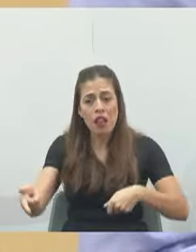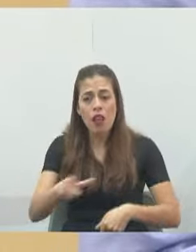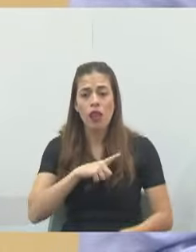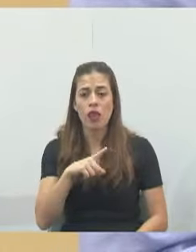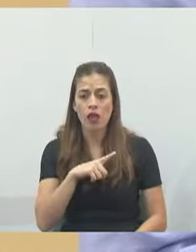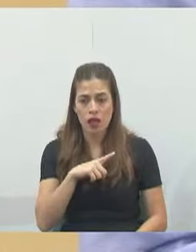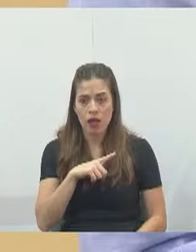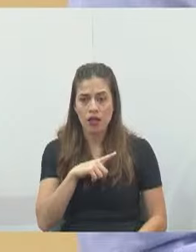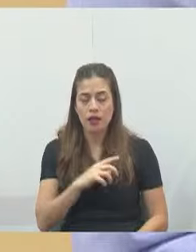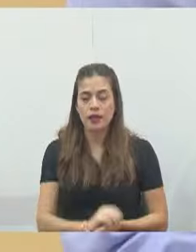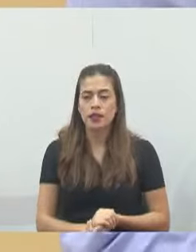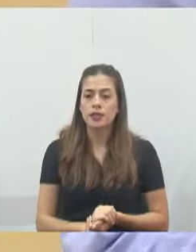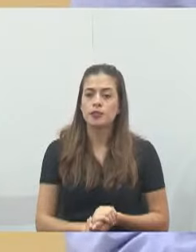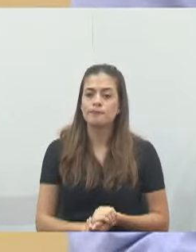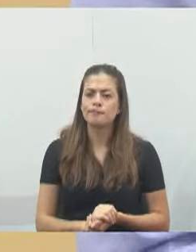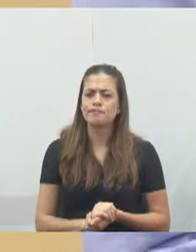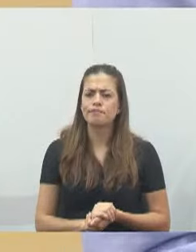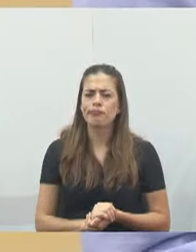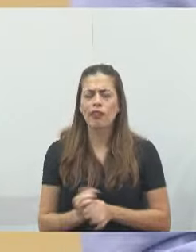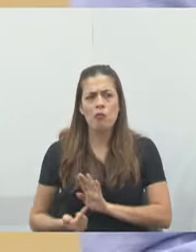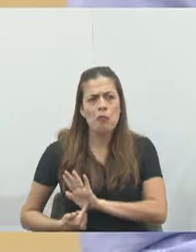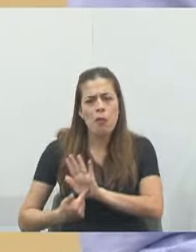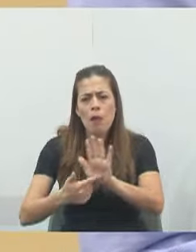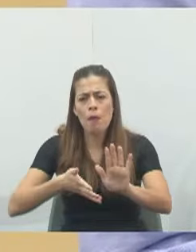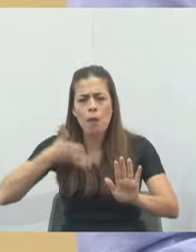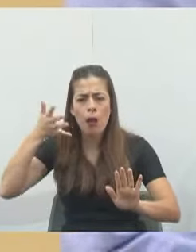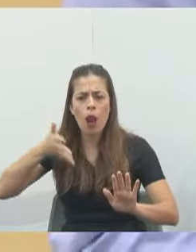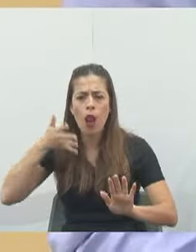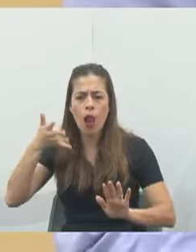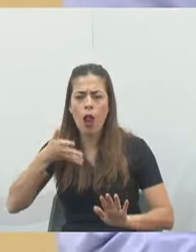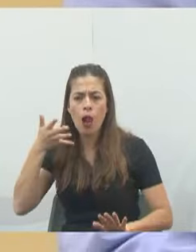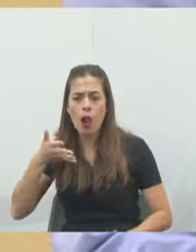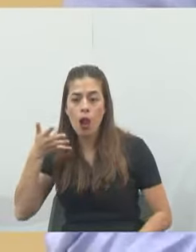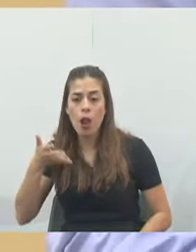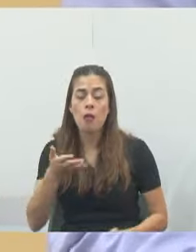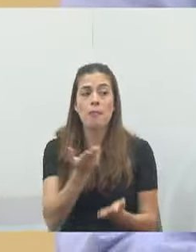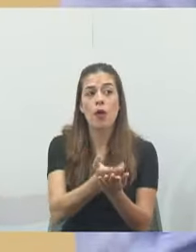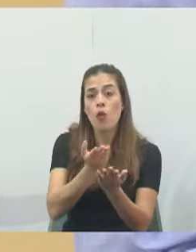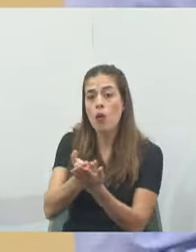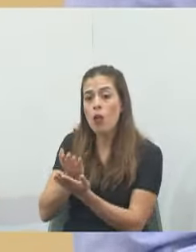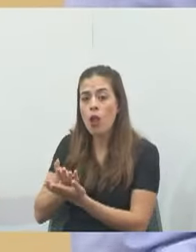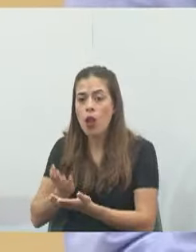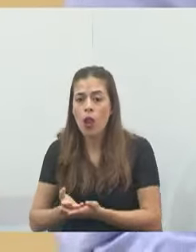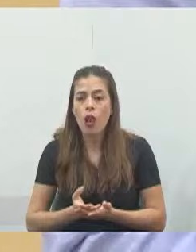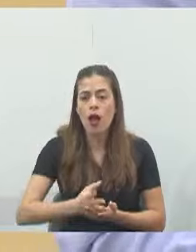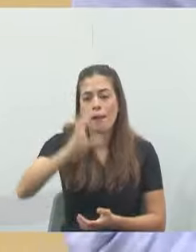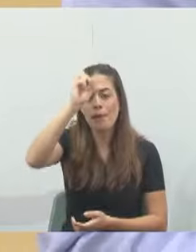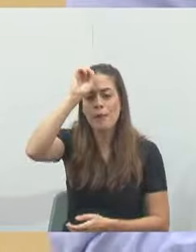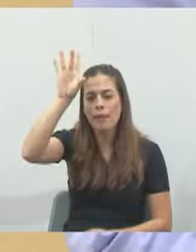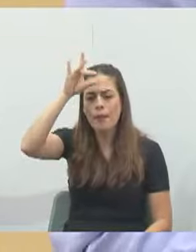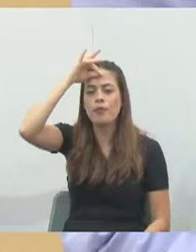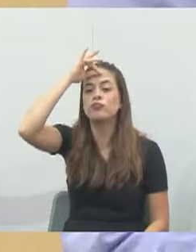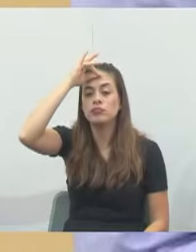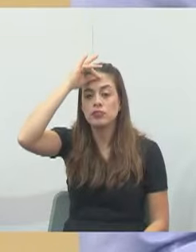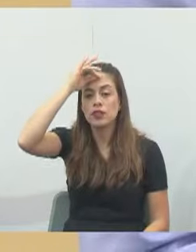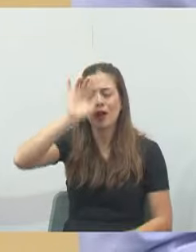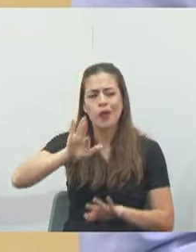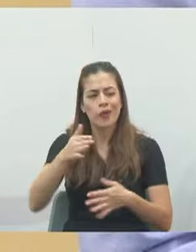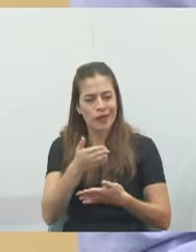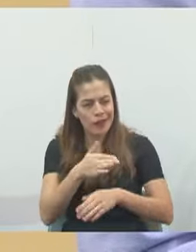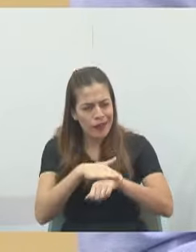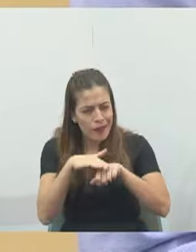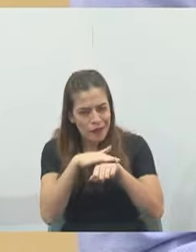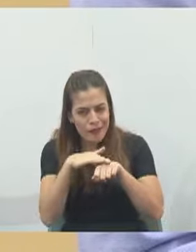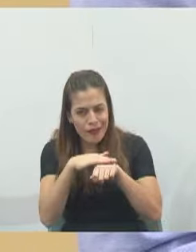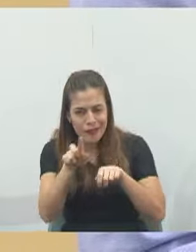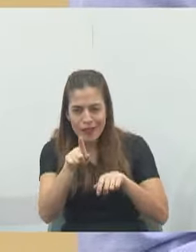tem de expor, né? De estudar, de adquirir conhecimento. Porque quando ele conversa com você, Fabrício,